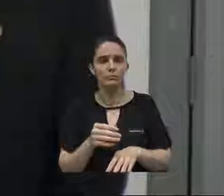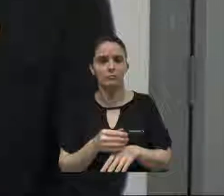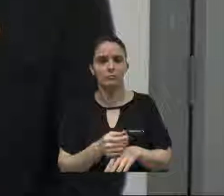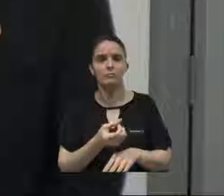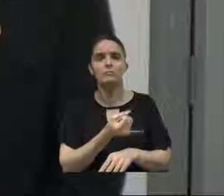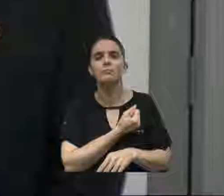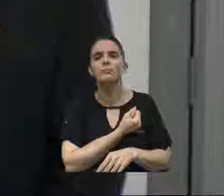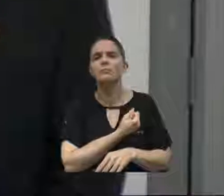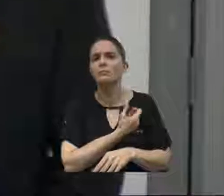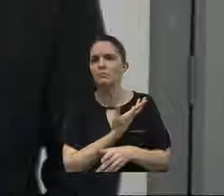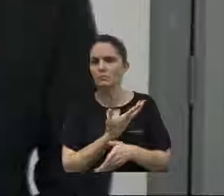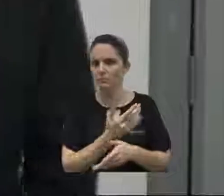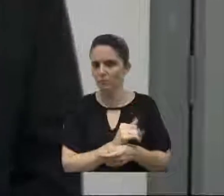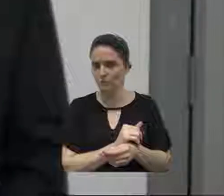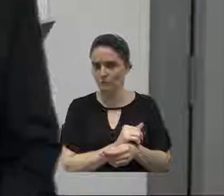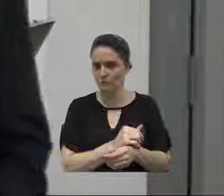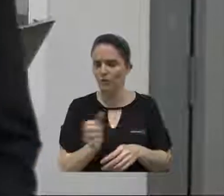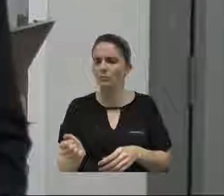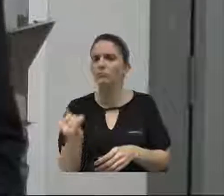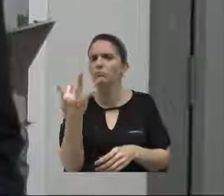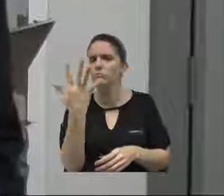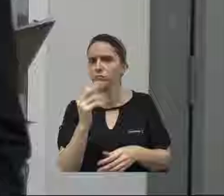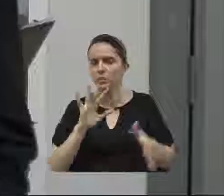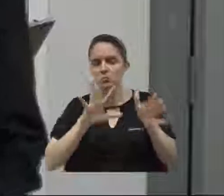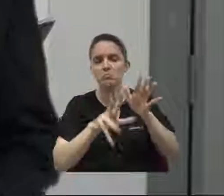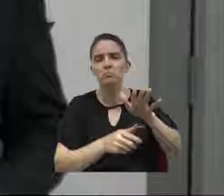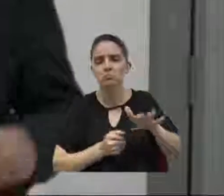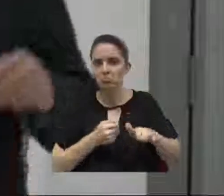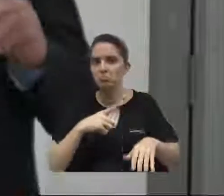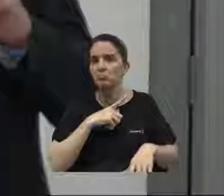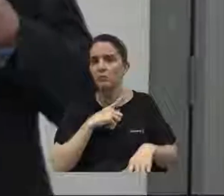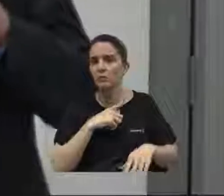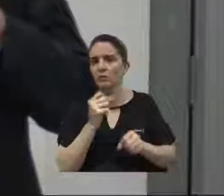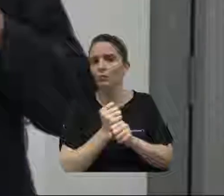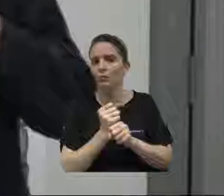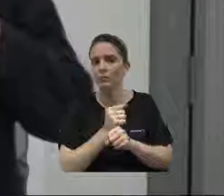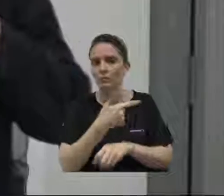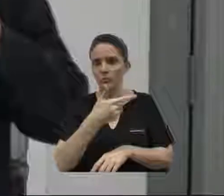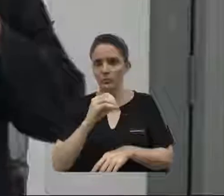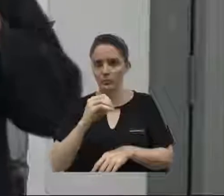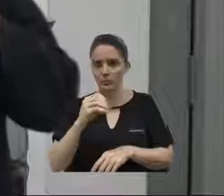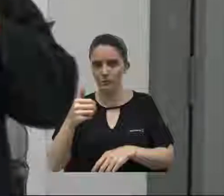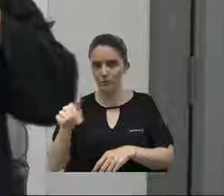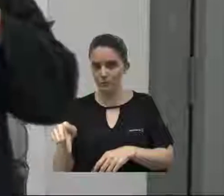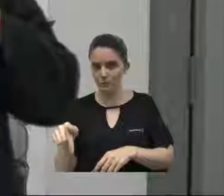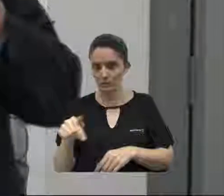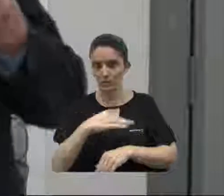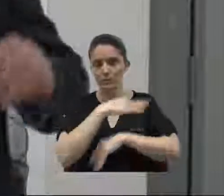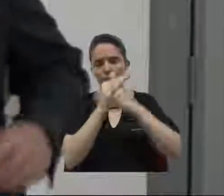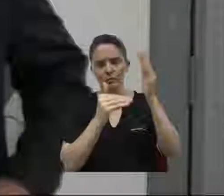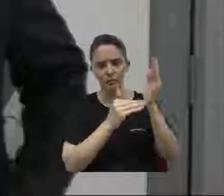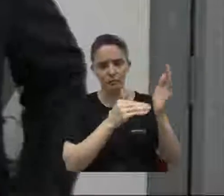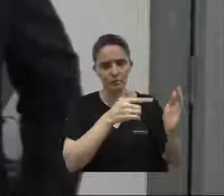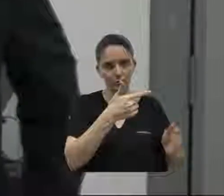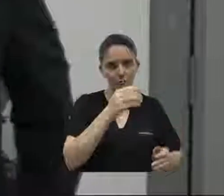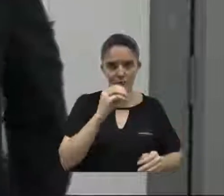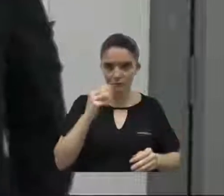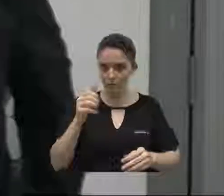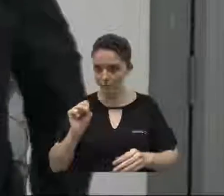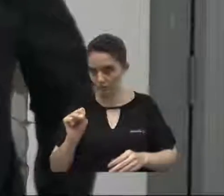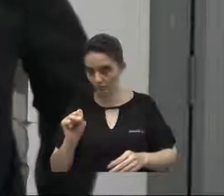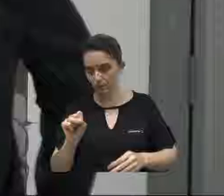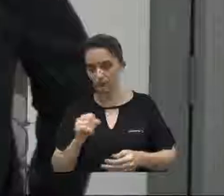delitos registrados naquela região no ano de 2017 a 2018?